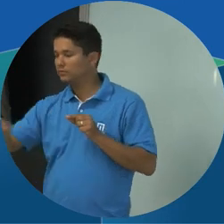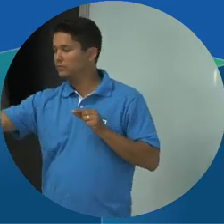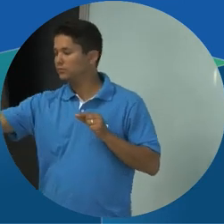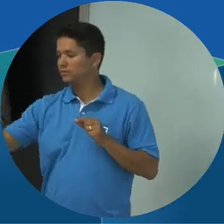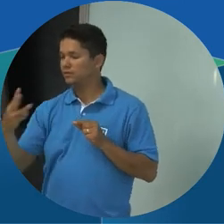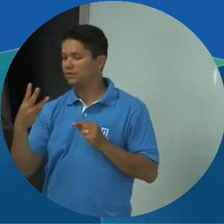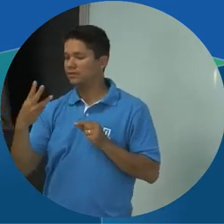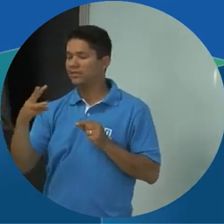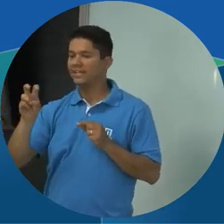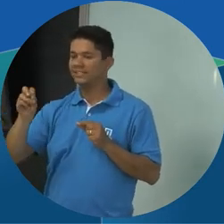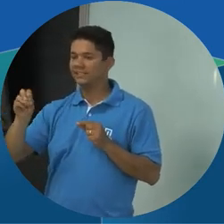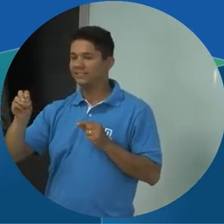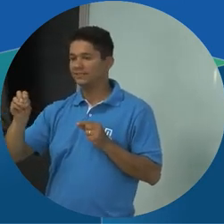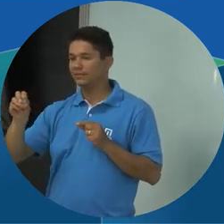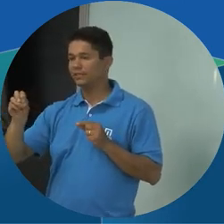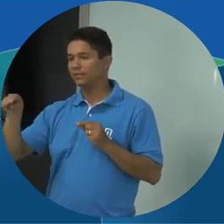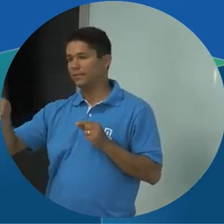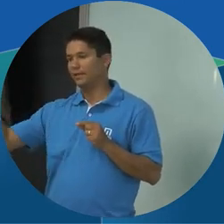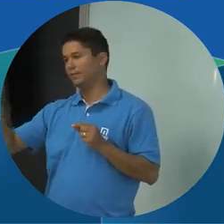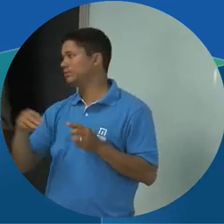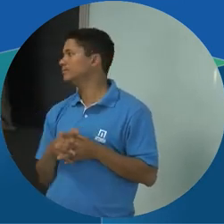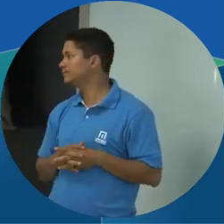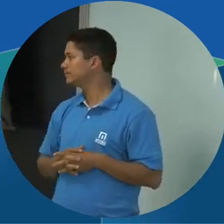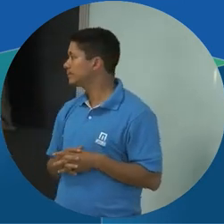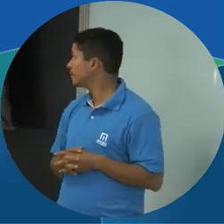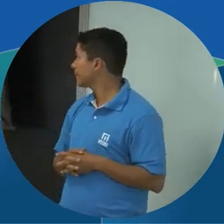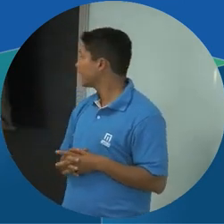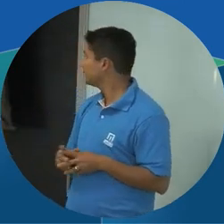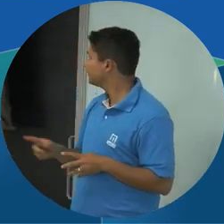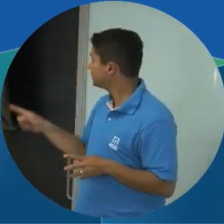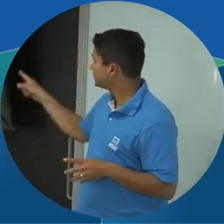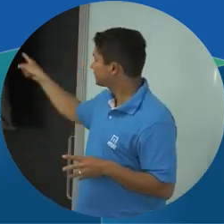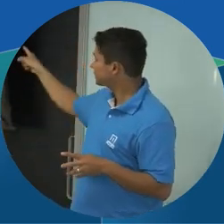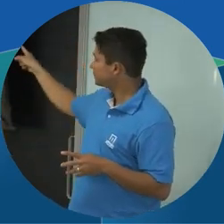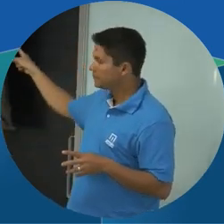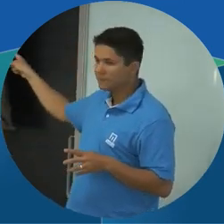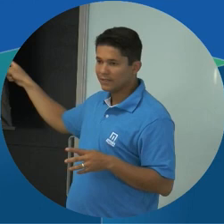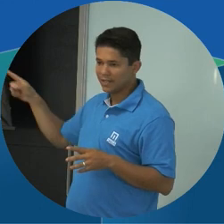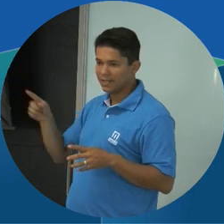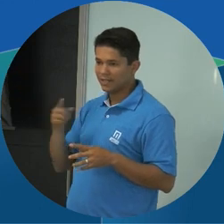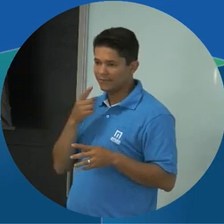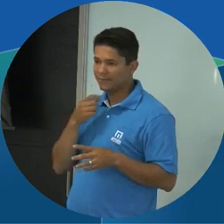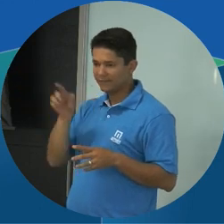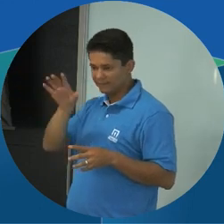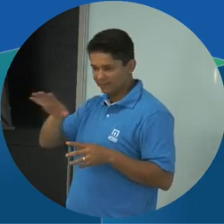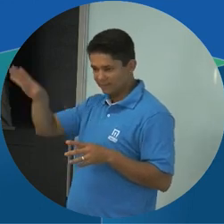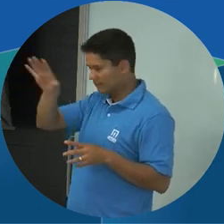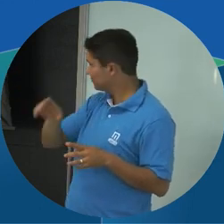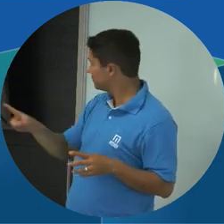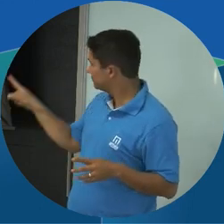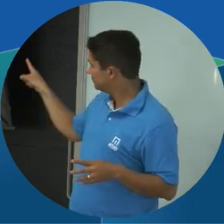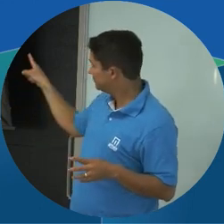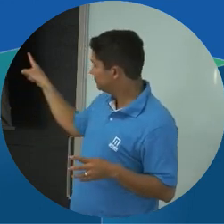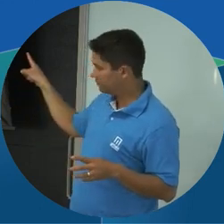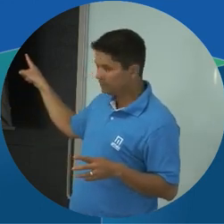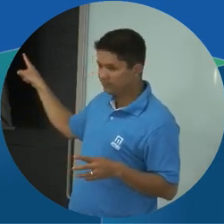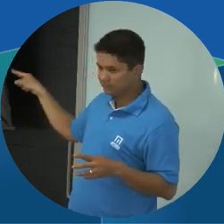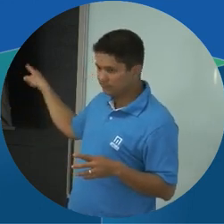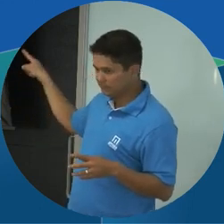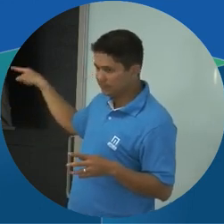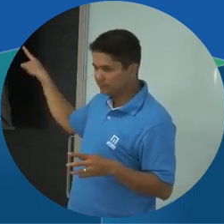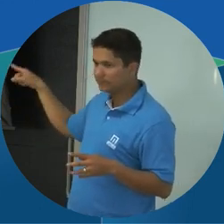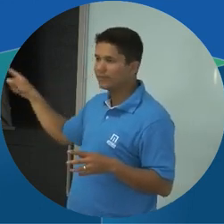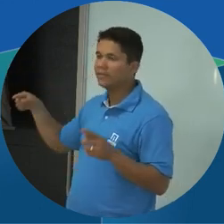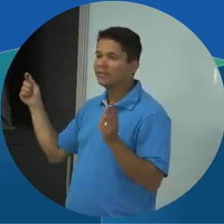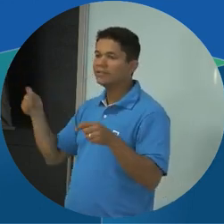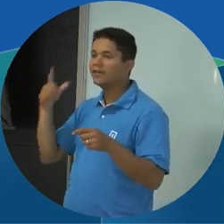área efetiva de trabalho. Dentro dessa área aqui, eu tenho efetividade na produção, na